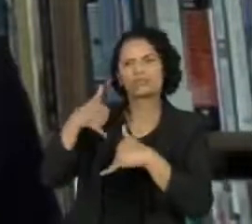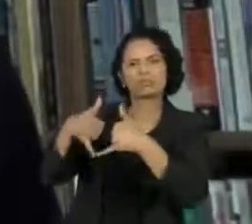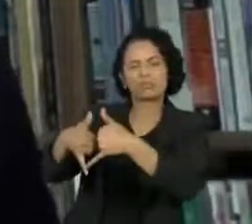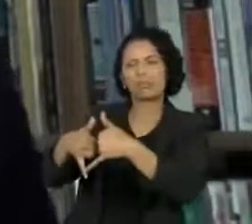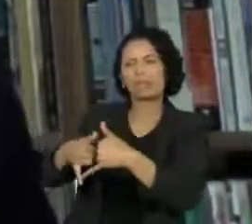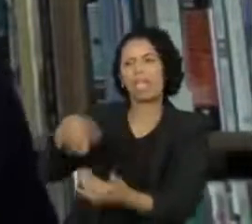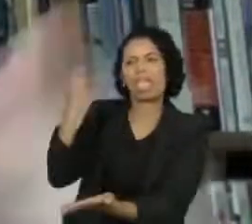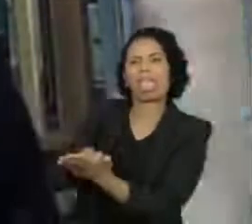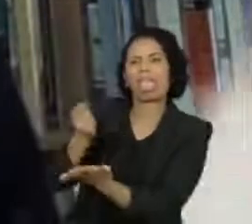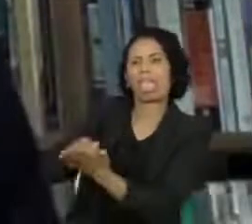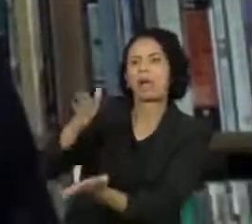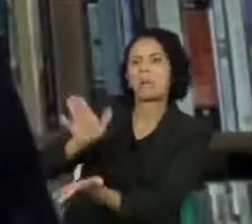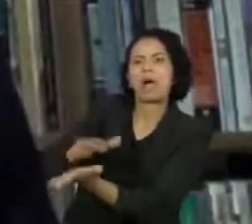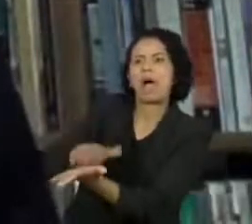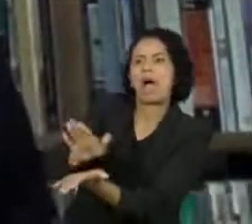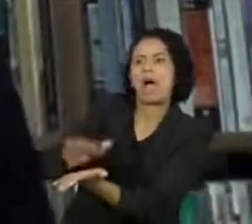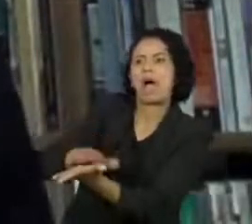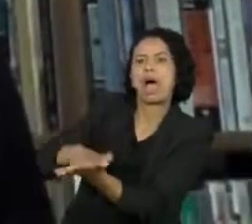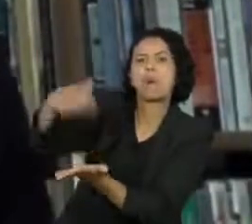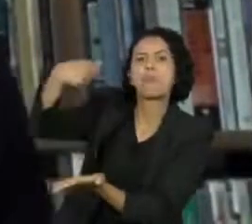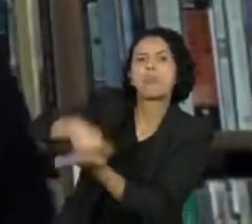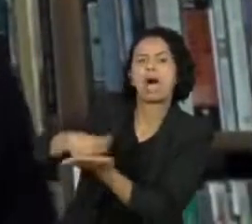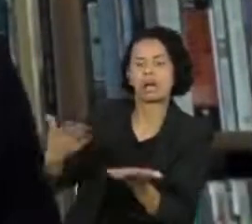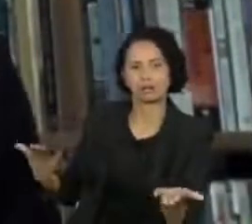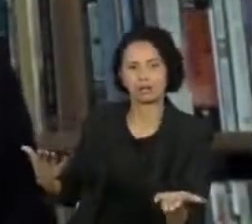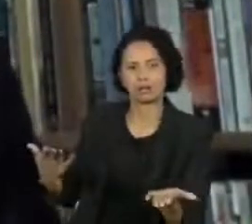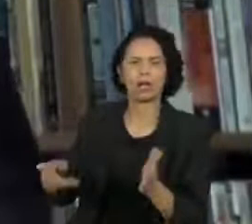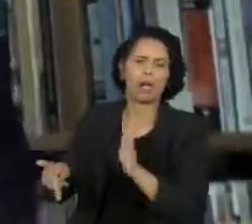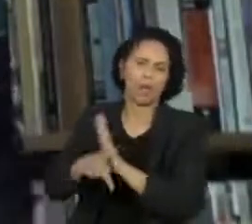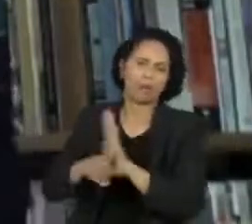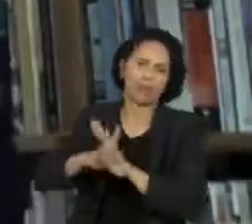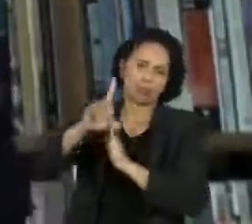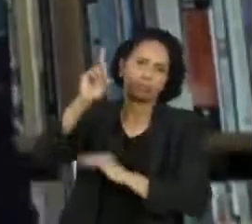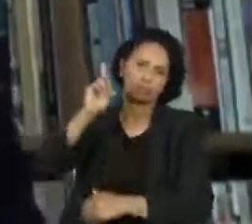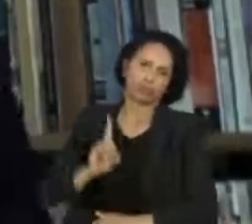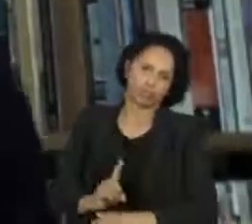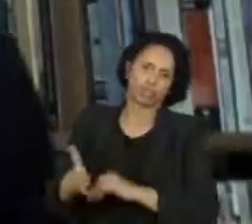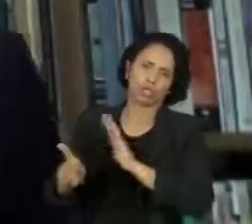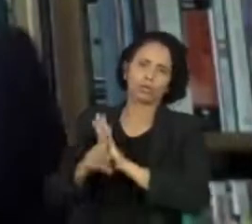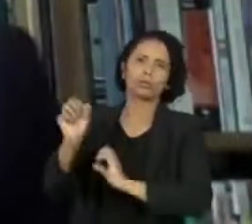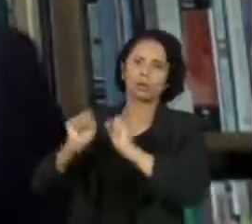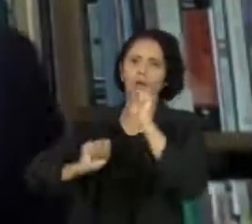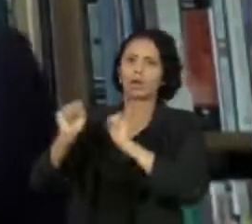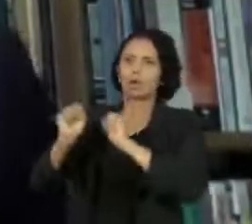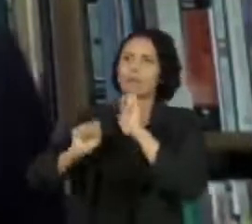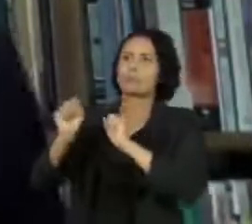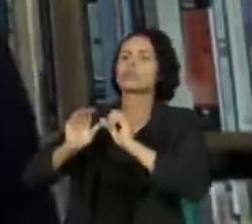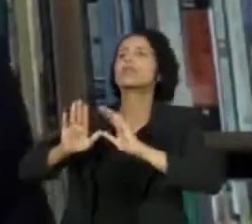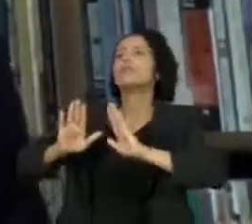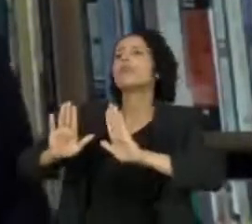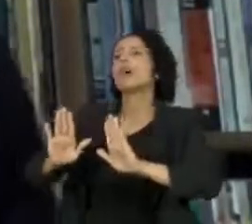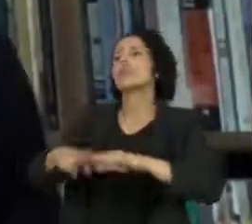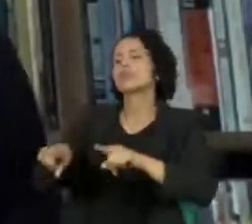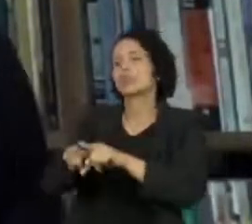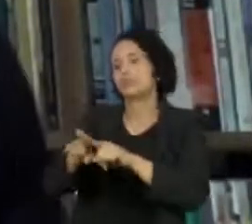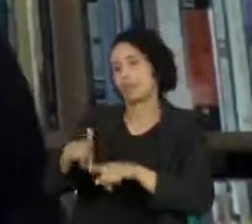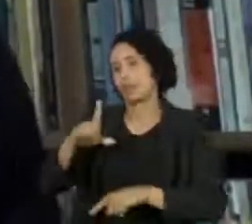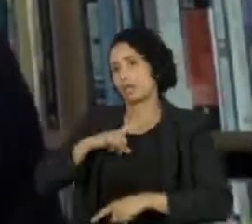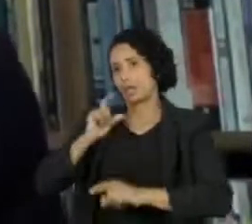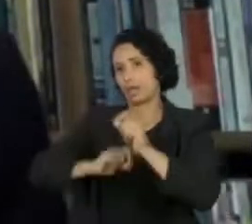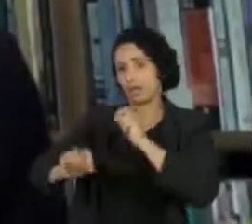cobrar dívidas é um direito constitucional que a empresa tem, mas, por outro lado, o consumidor devedor